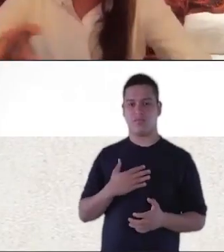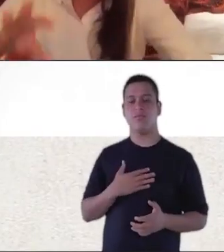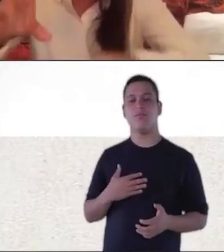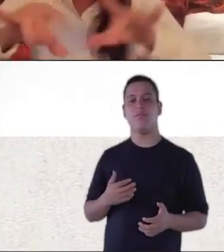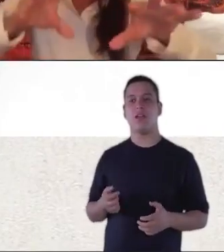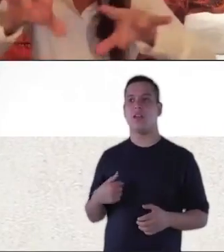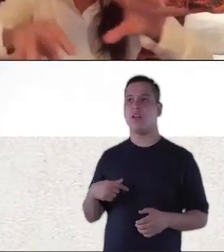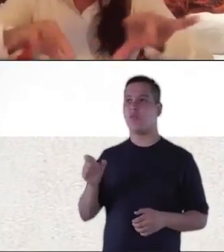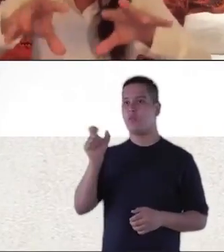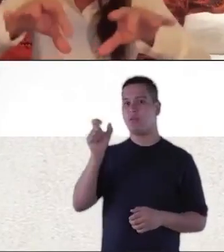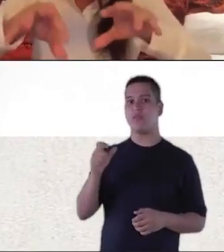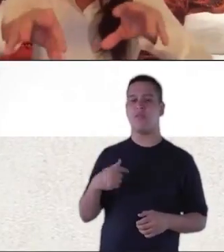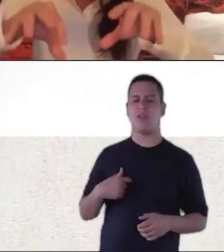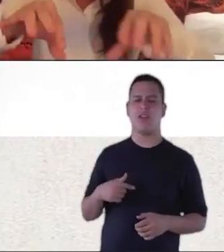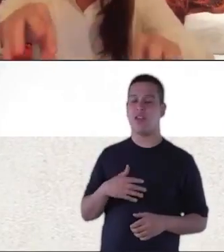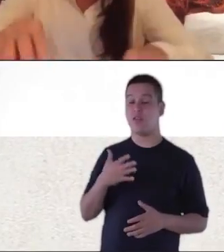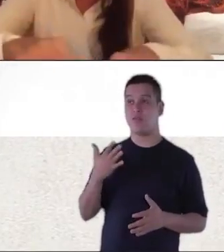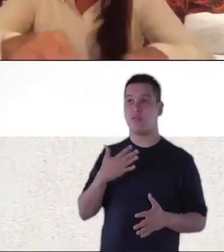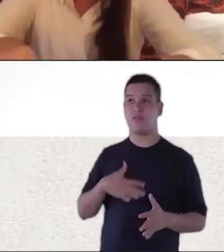com tecnologia,